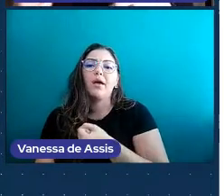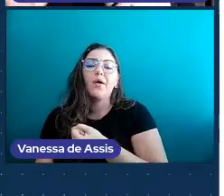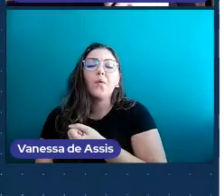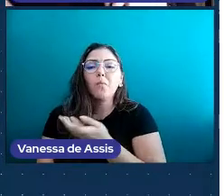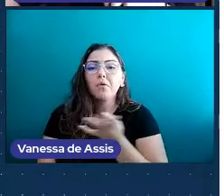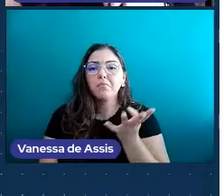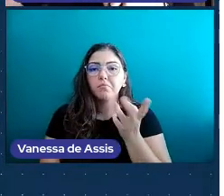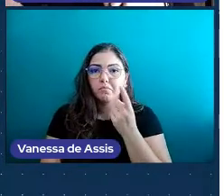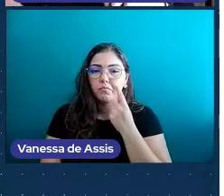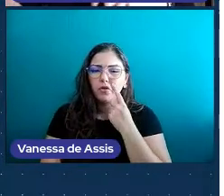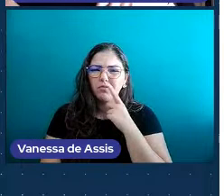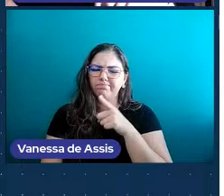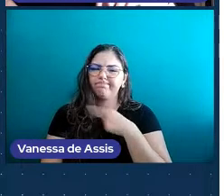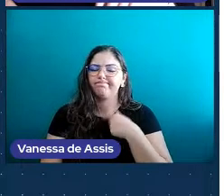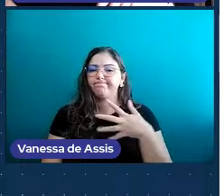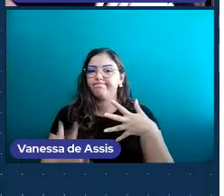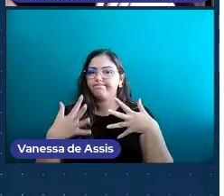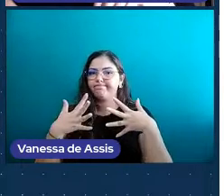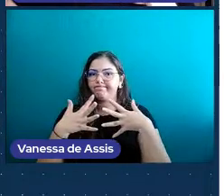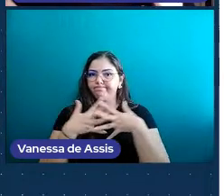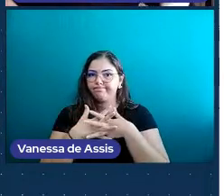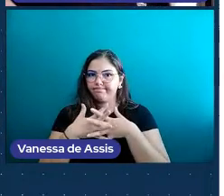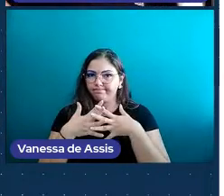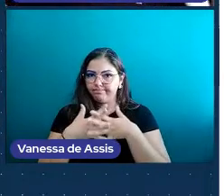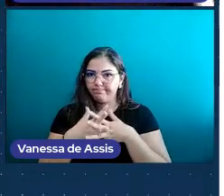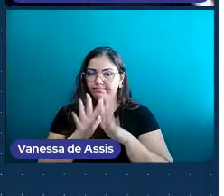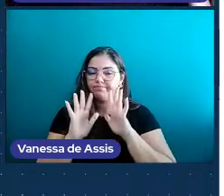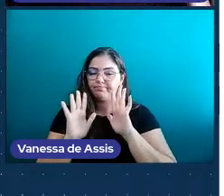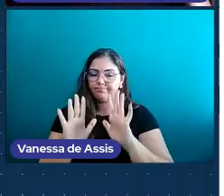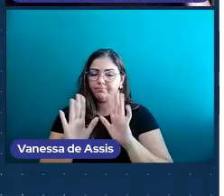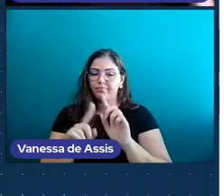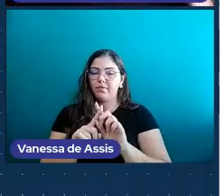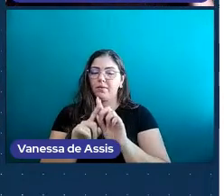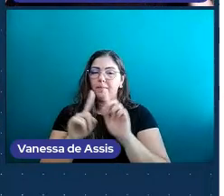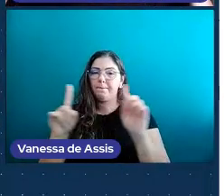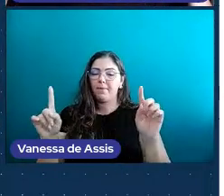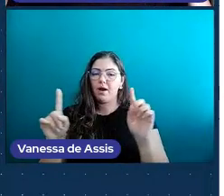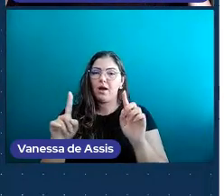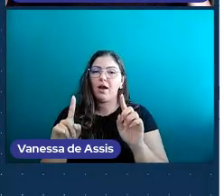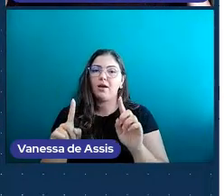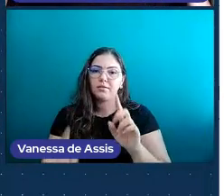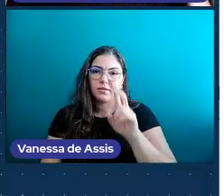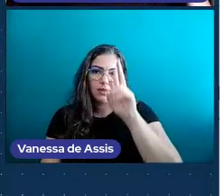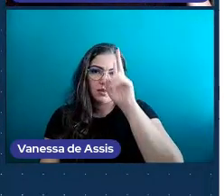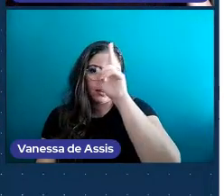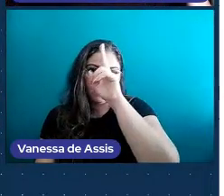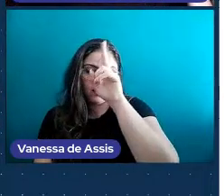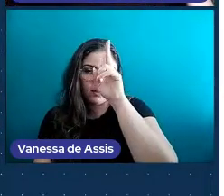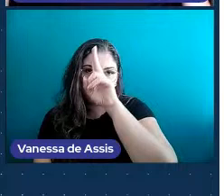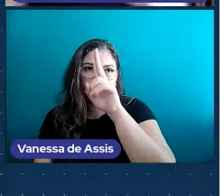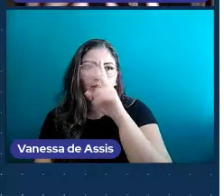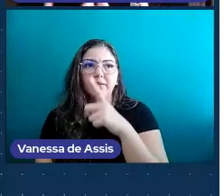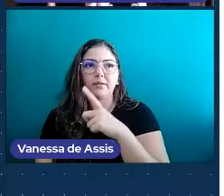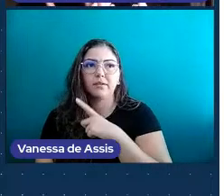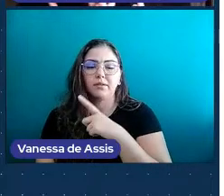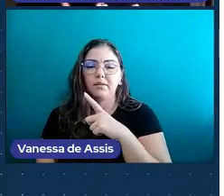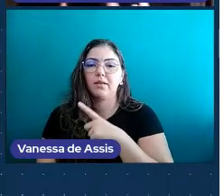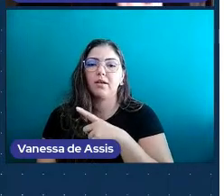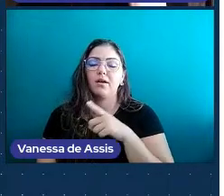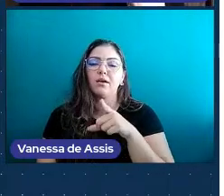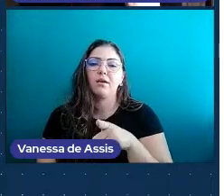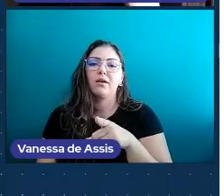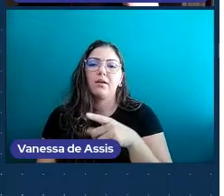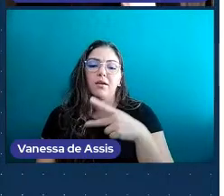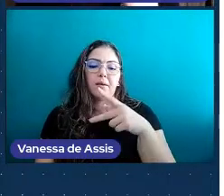pode ficar um pouco confuso, porque anteriormente eu falei para vocês que a gente parte de paradigmas distintos para definir, por